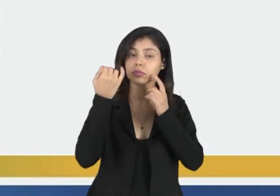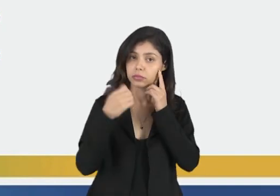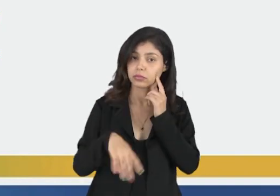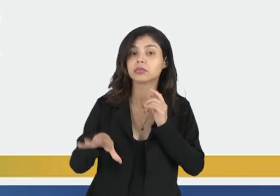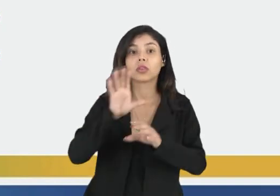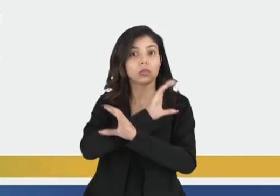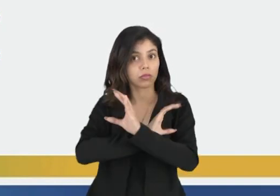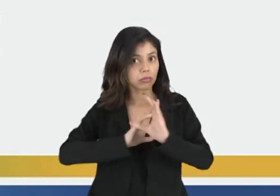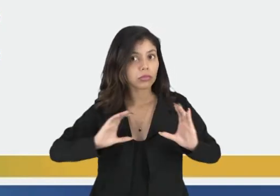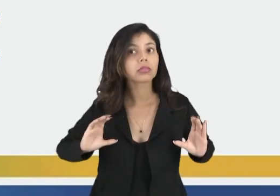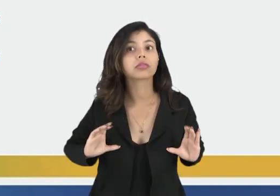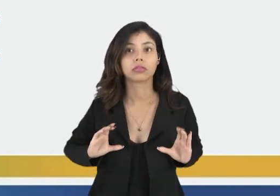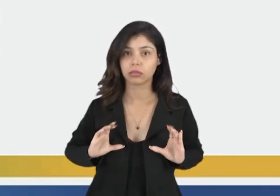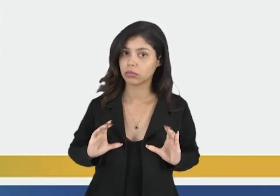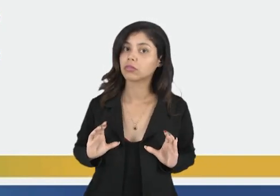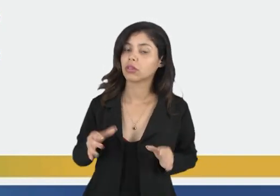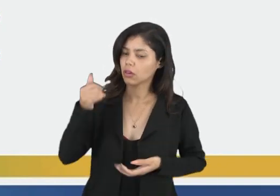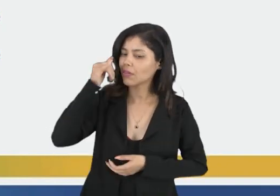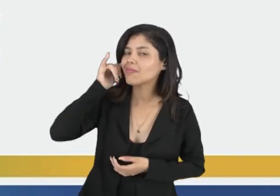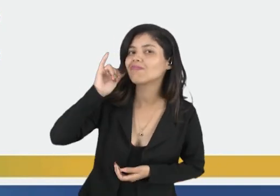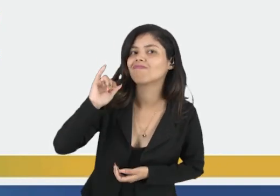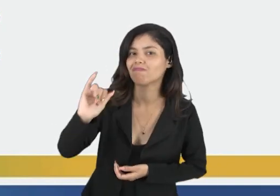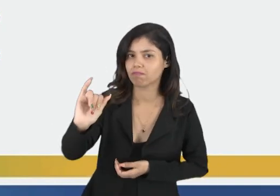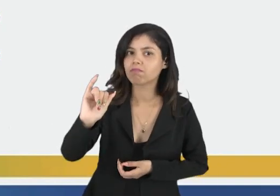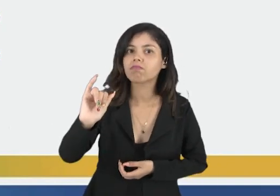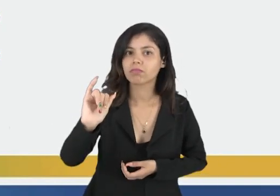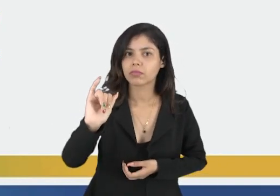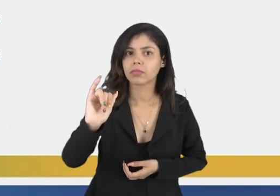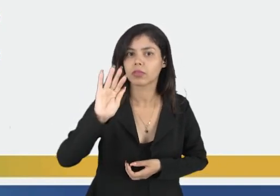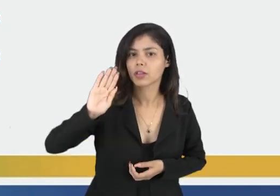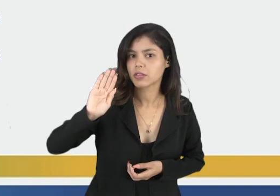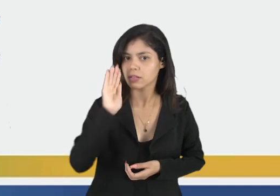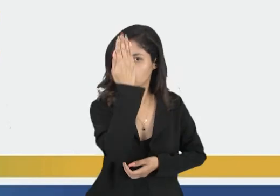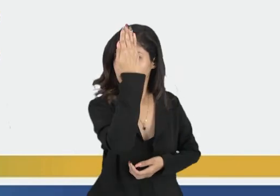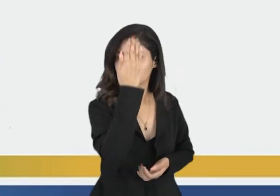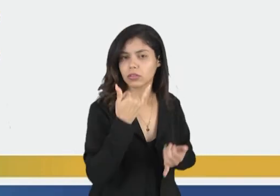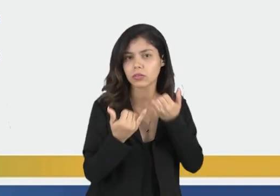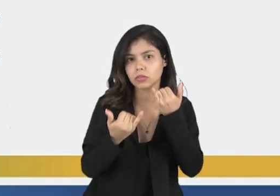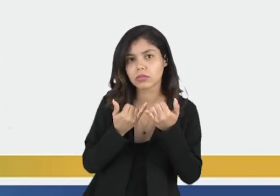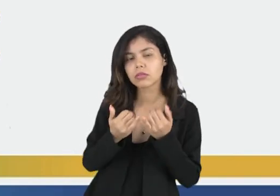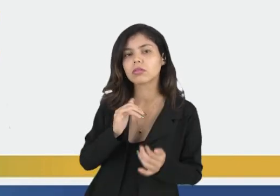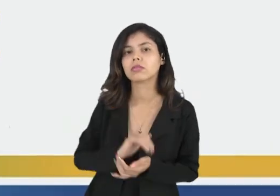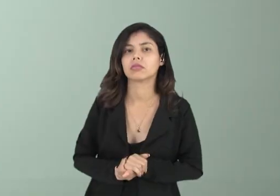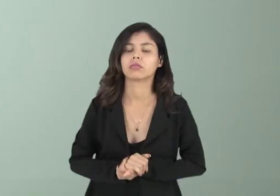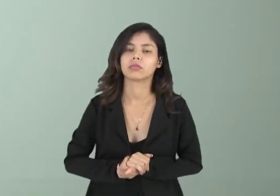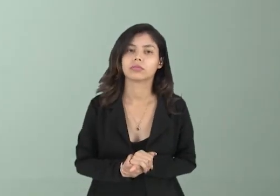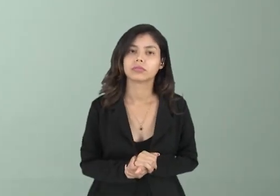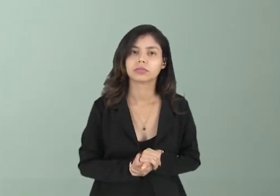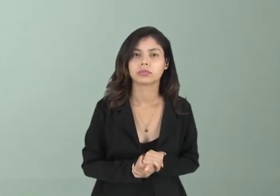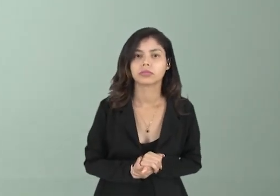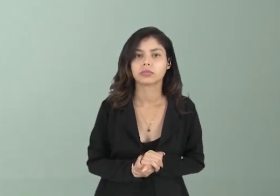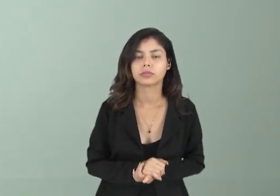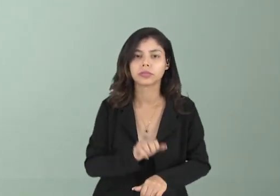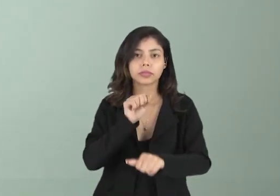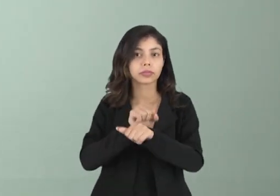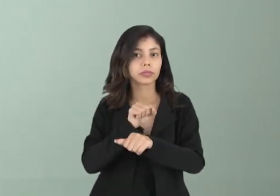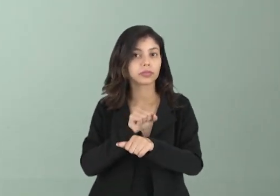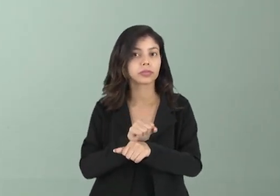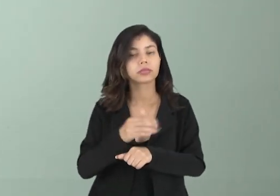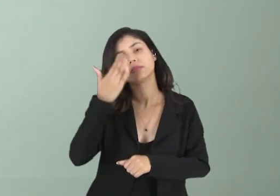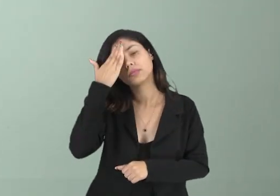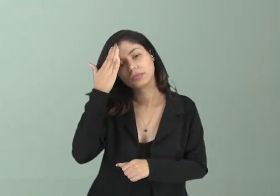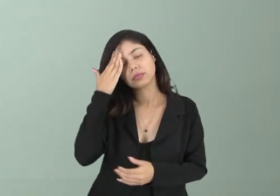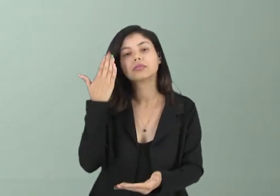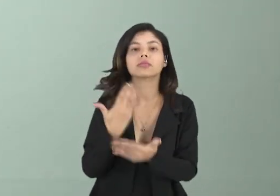de confiança, a fim de evitarmos as fake news e a manipulação de informações. Espero que vocês